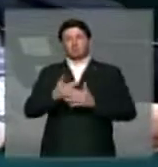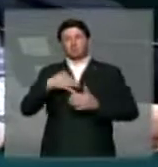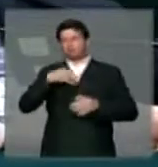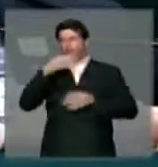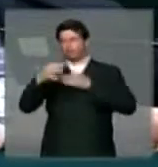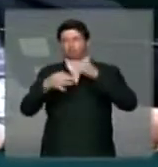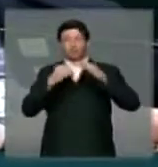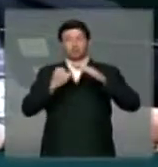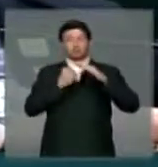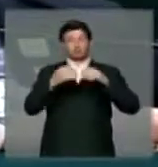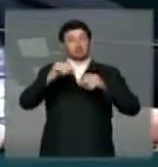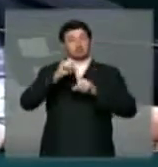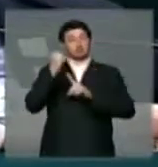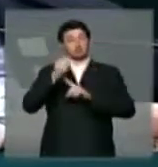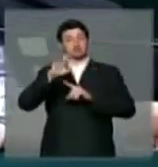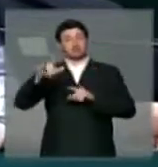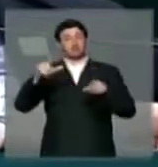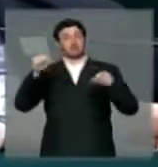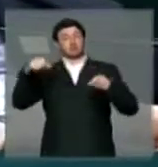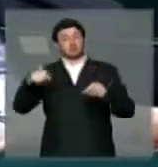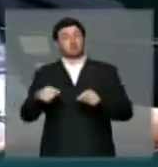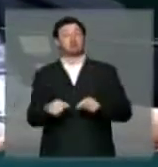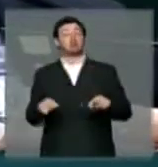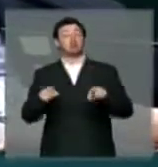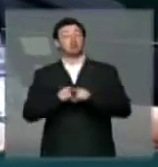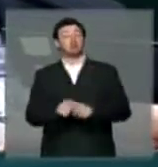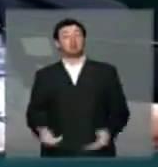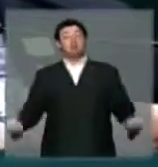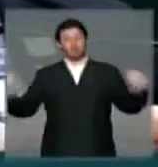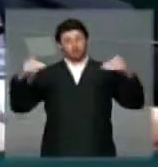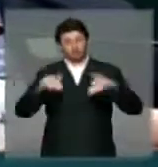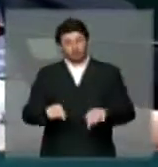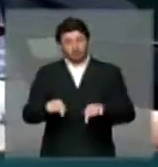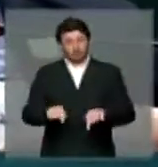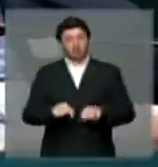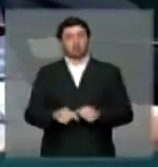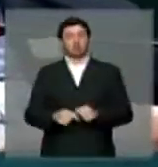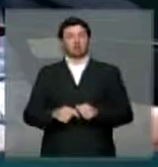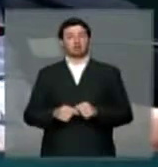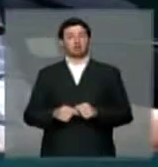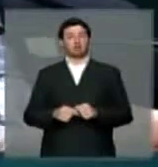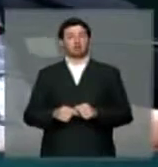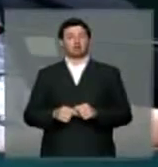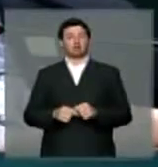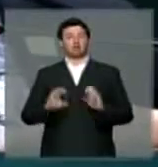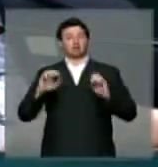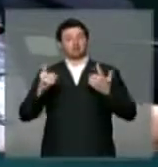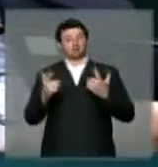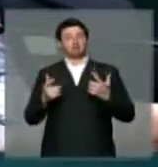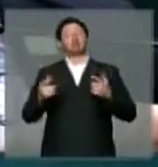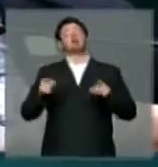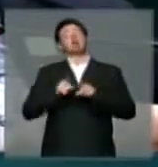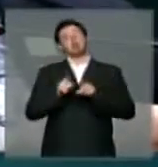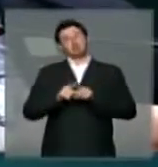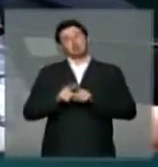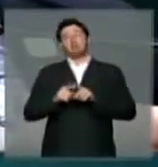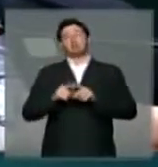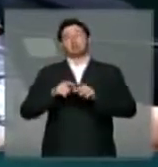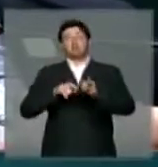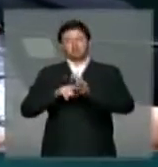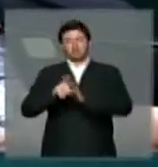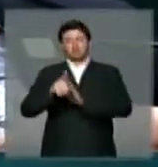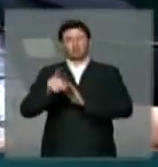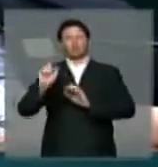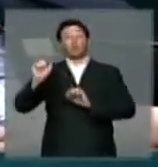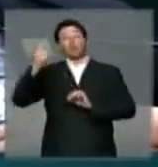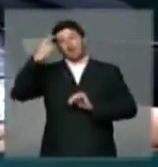diferentes organizações da sociedade civil e que também trazem aqui, pelas suas presenças e, eventualmente, pelas suas intervenções, o